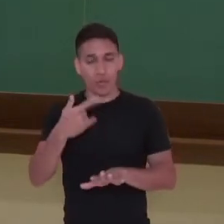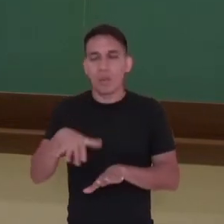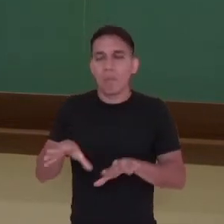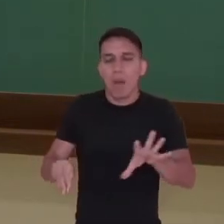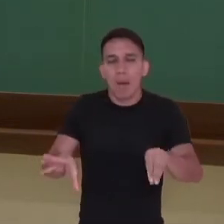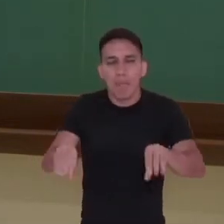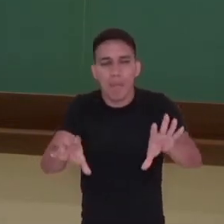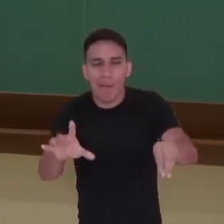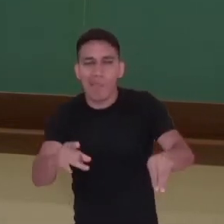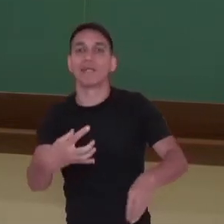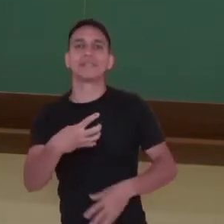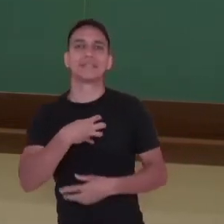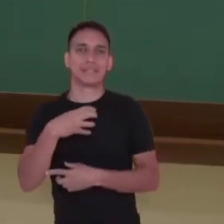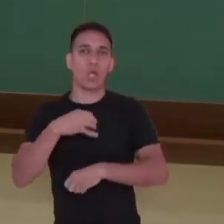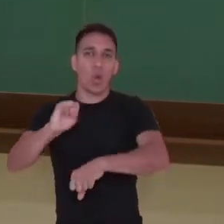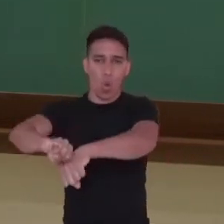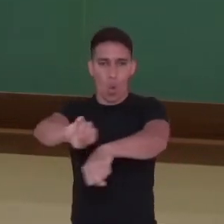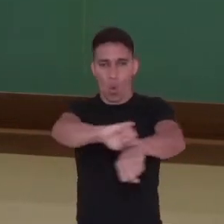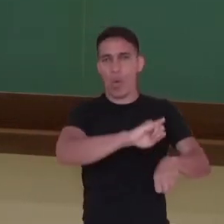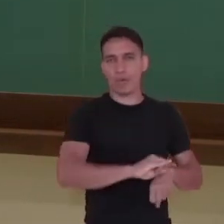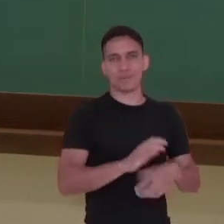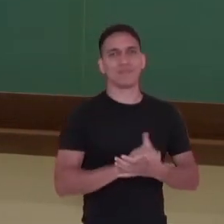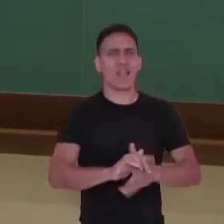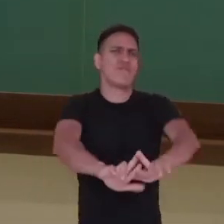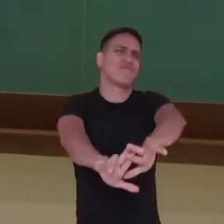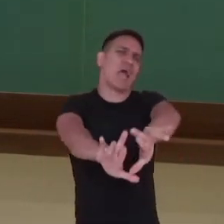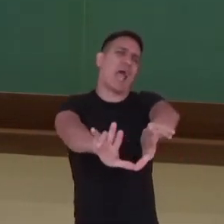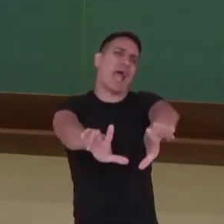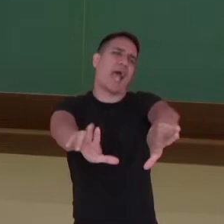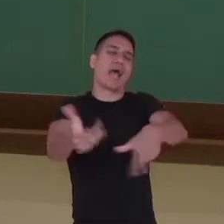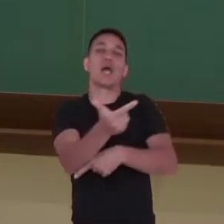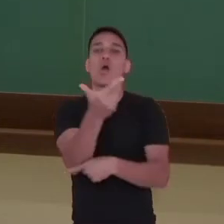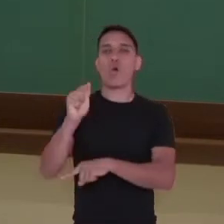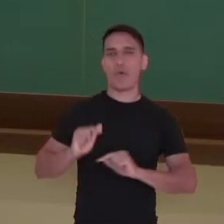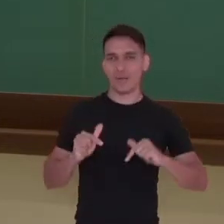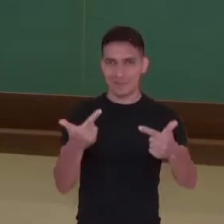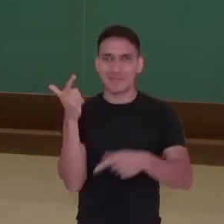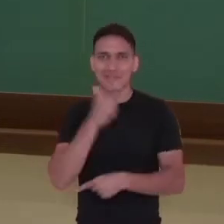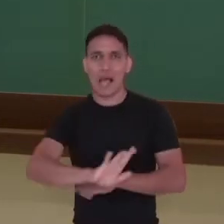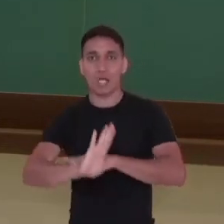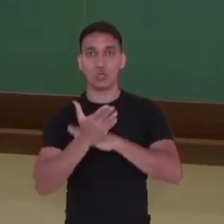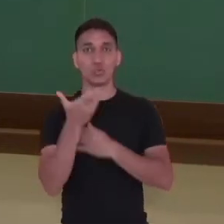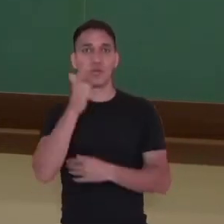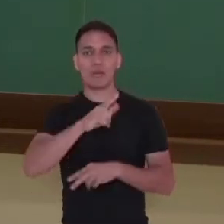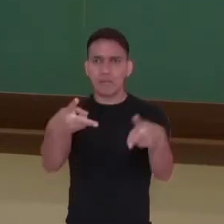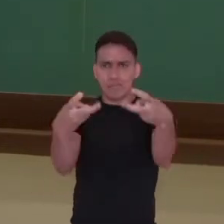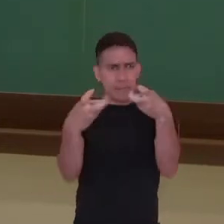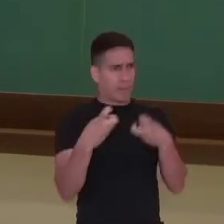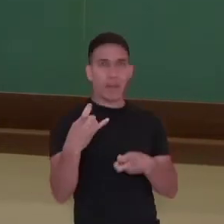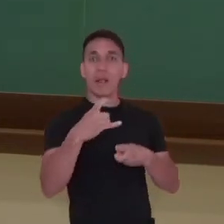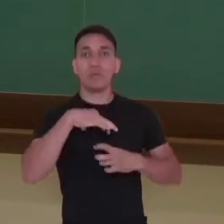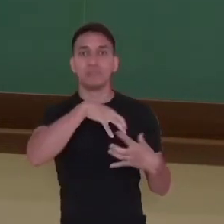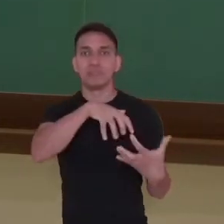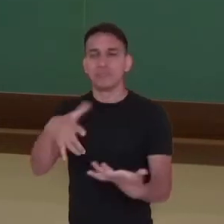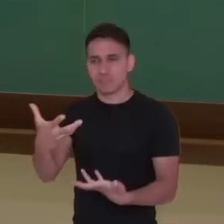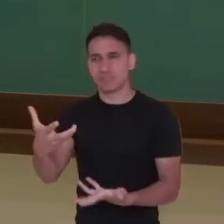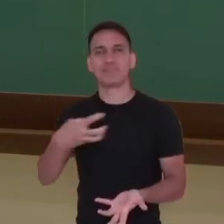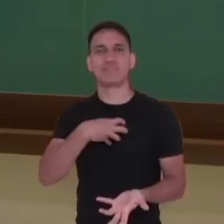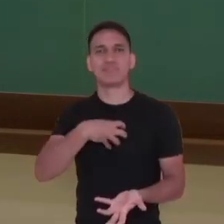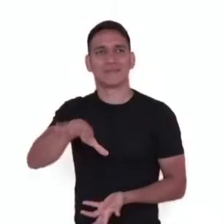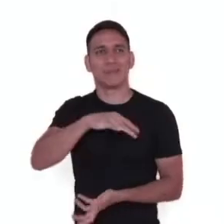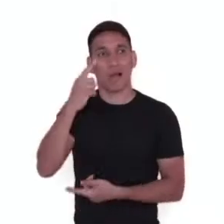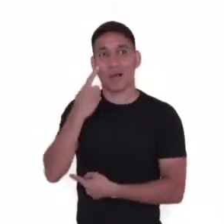sentiu os objetos. Além de tantas outras ações que nos ajudam a perceber o mundo ao nosso redor. Olha